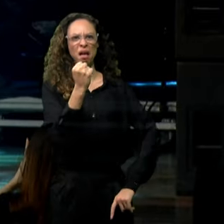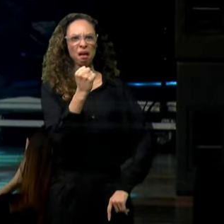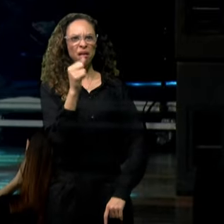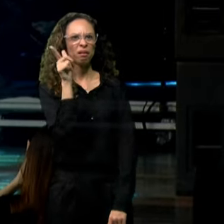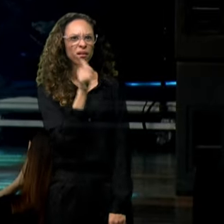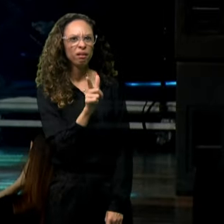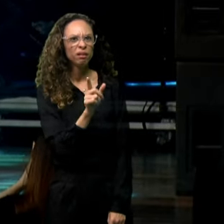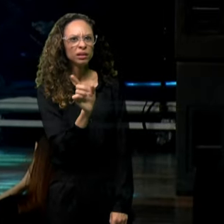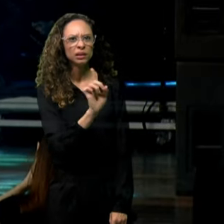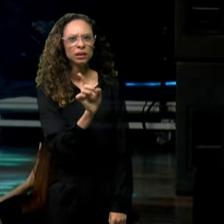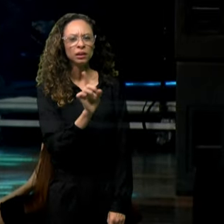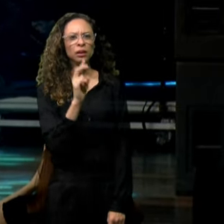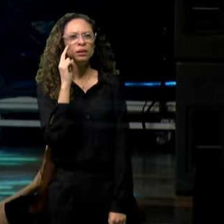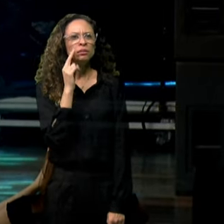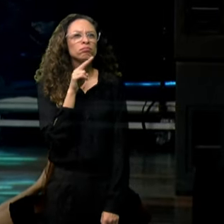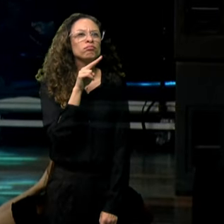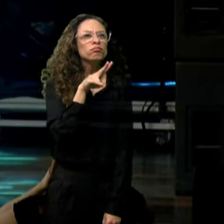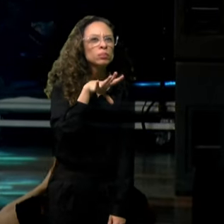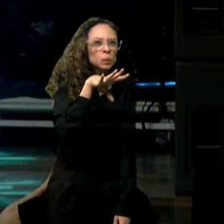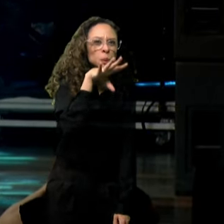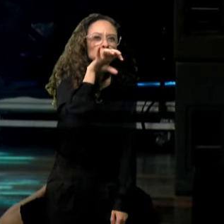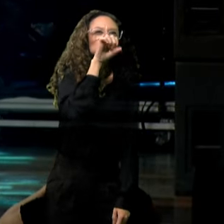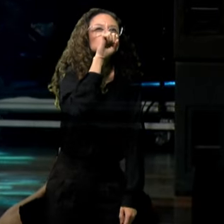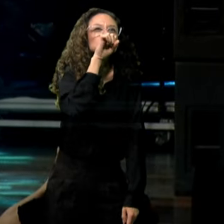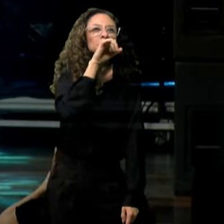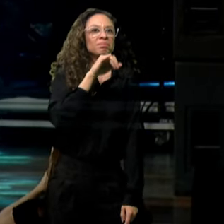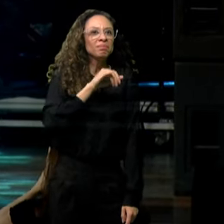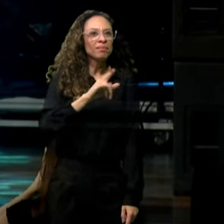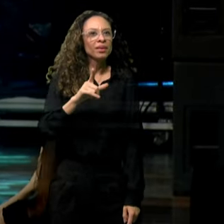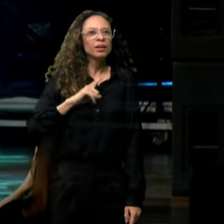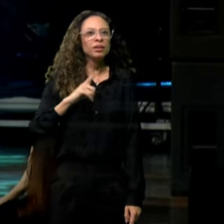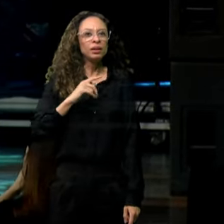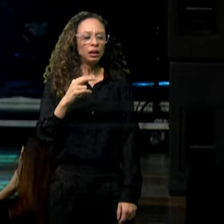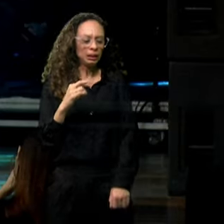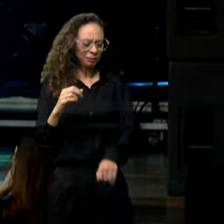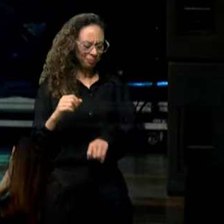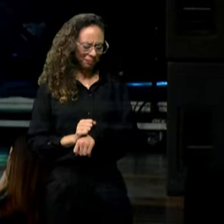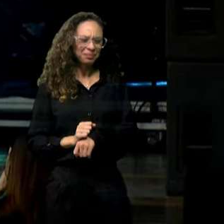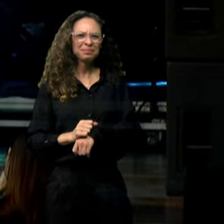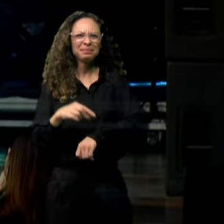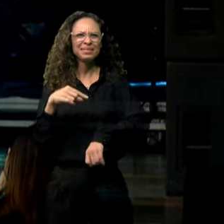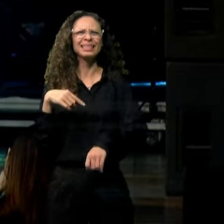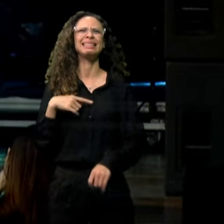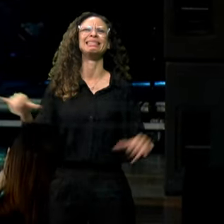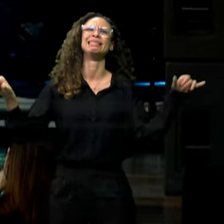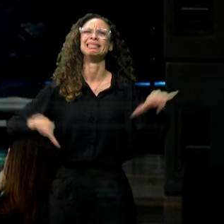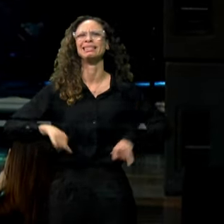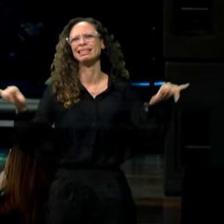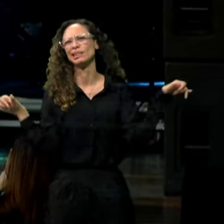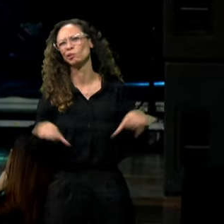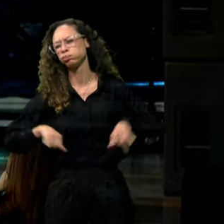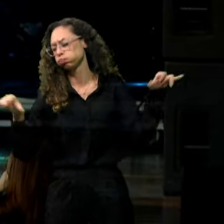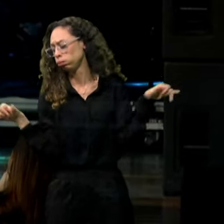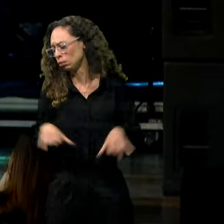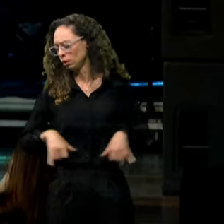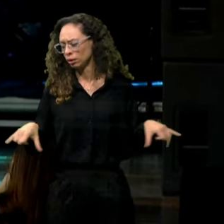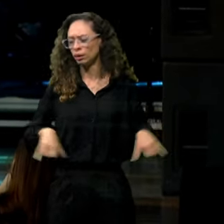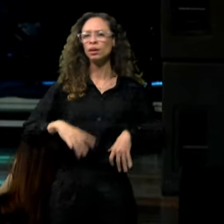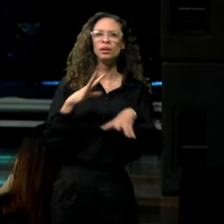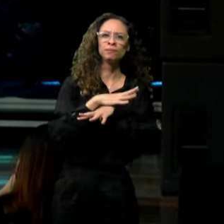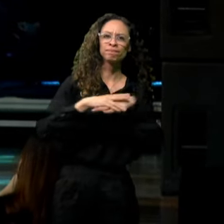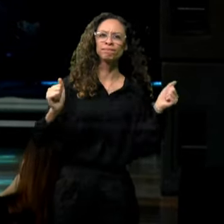trate de cheirar ele se você cheira as feridas que foram curados